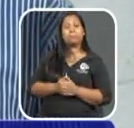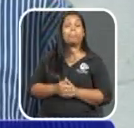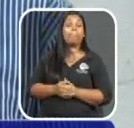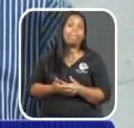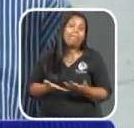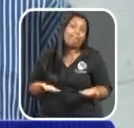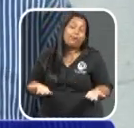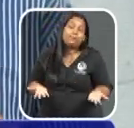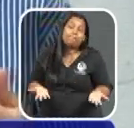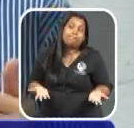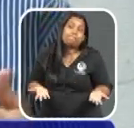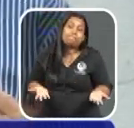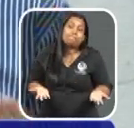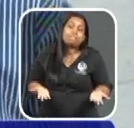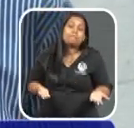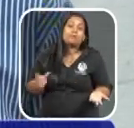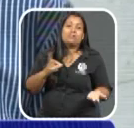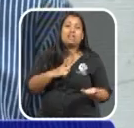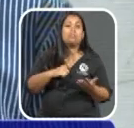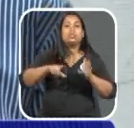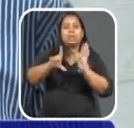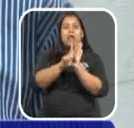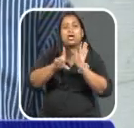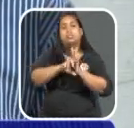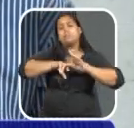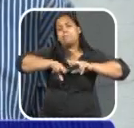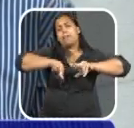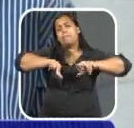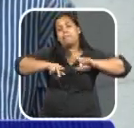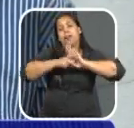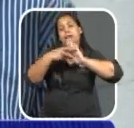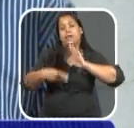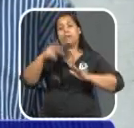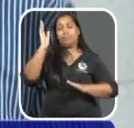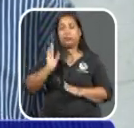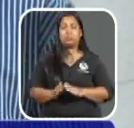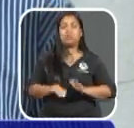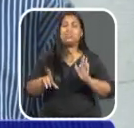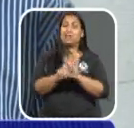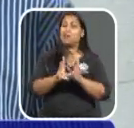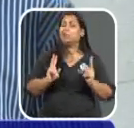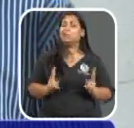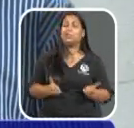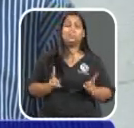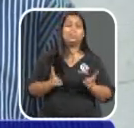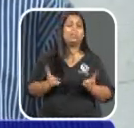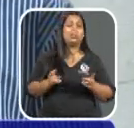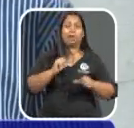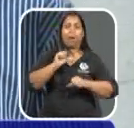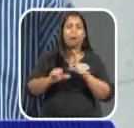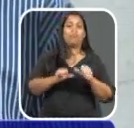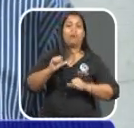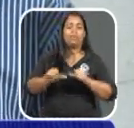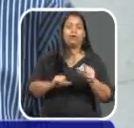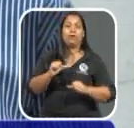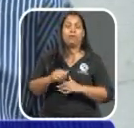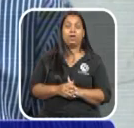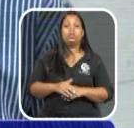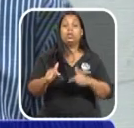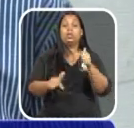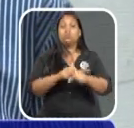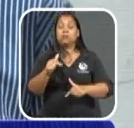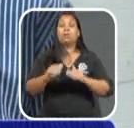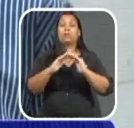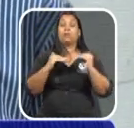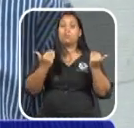praticamente, vige, nós temos muitas leis no país. Então, essas leis têm que ser constantemente renovadas. Isso é o trabalho do